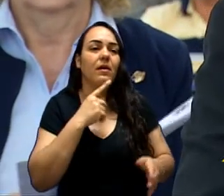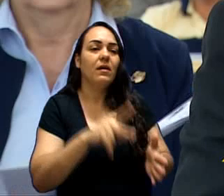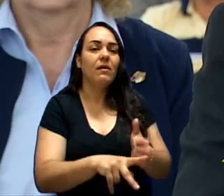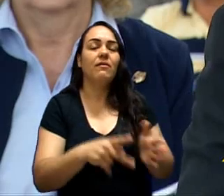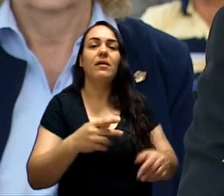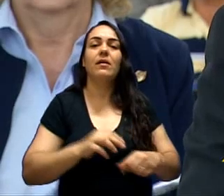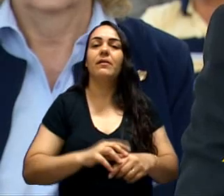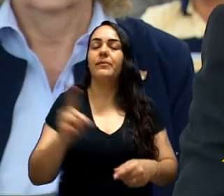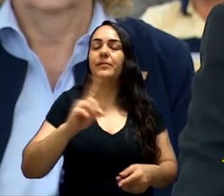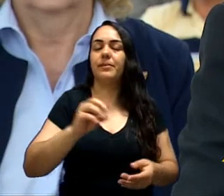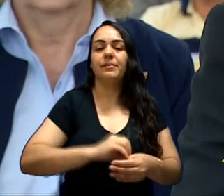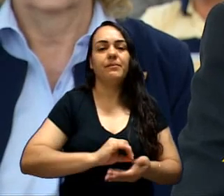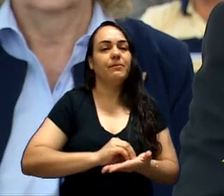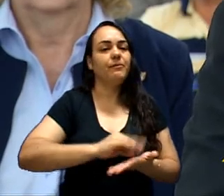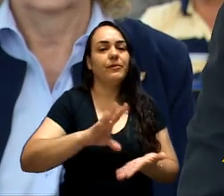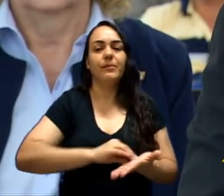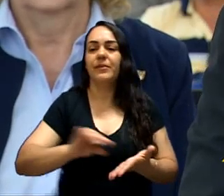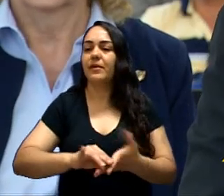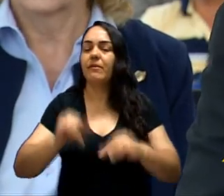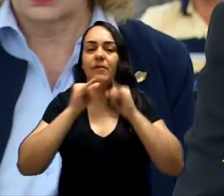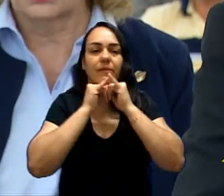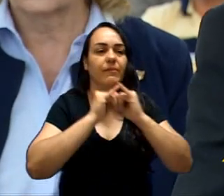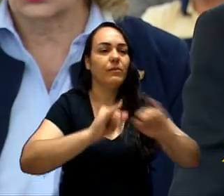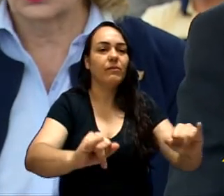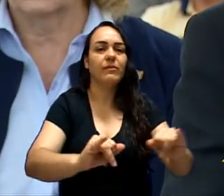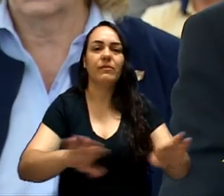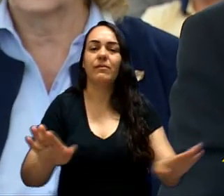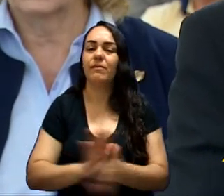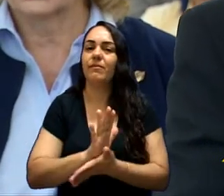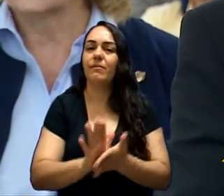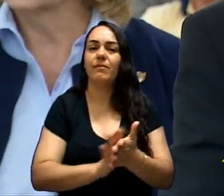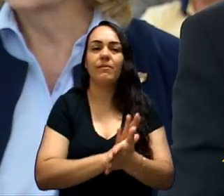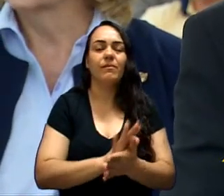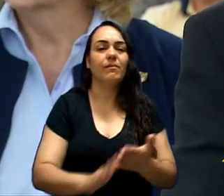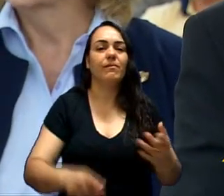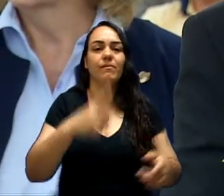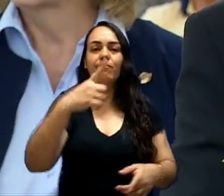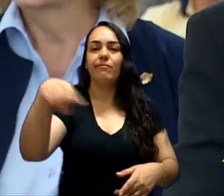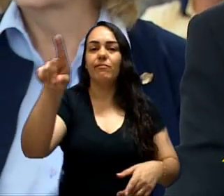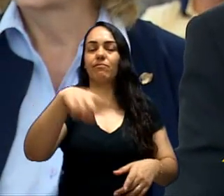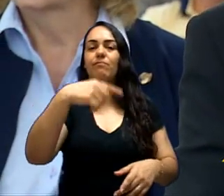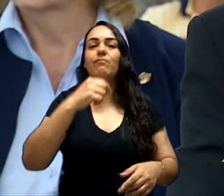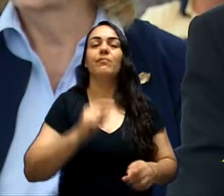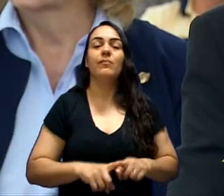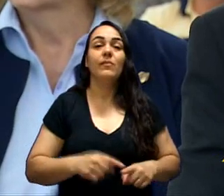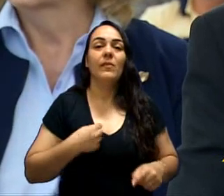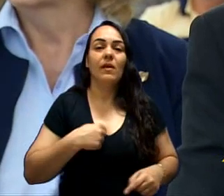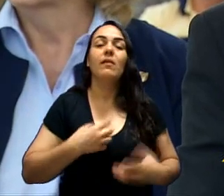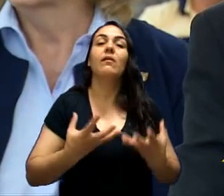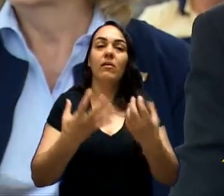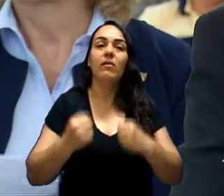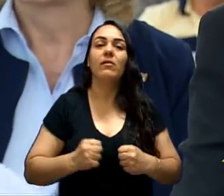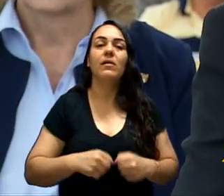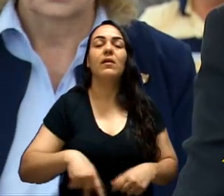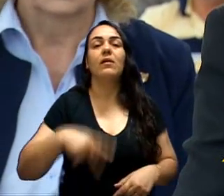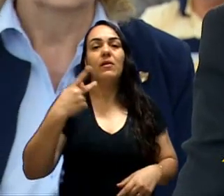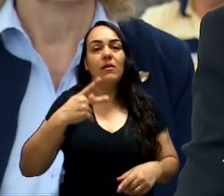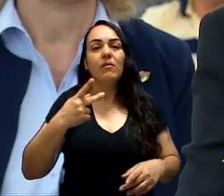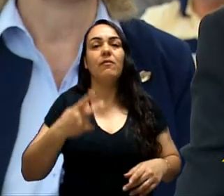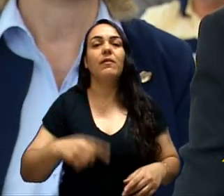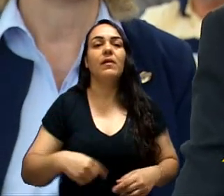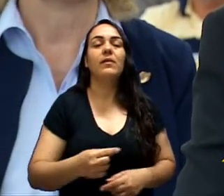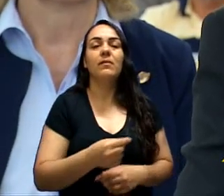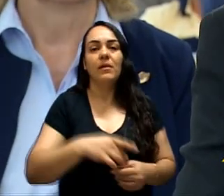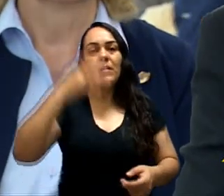não foi publicada a lei, não foi publicada a lei e me manda o veto, isso daqui inviabiliza. Eu quero uma posição oficial